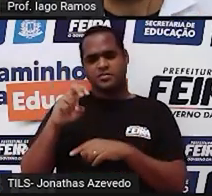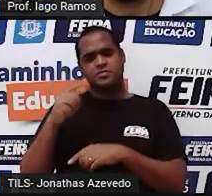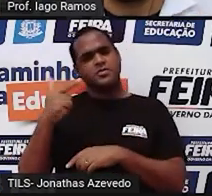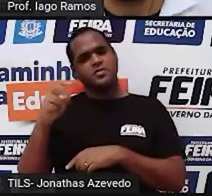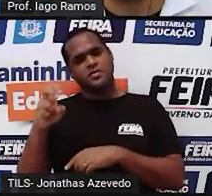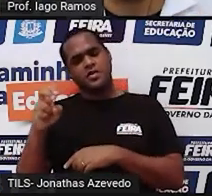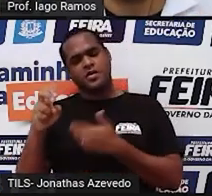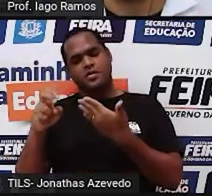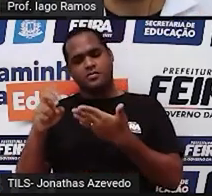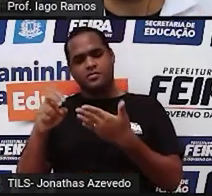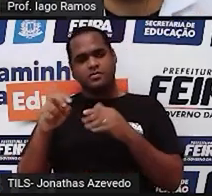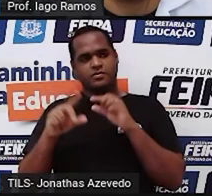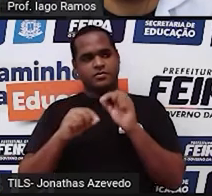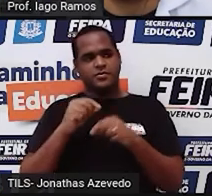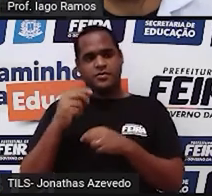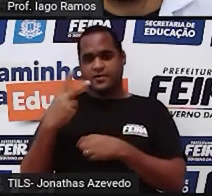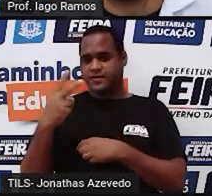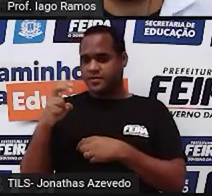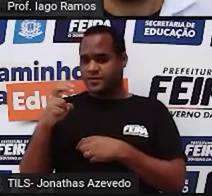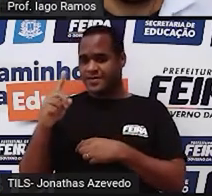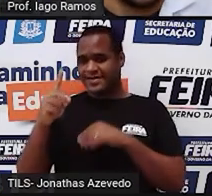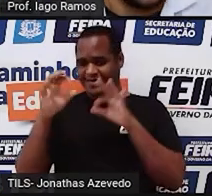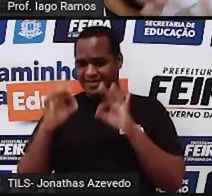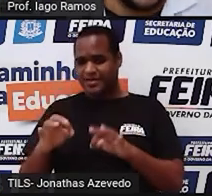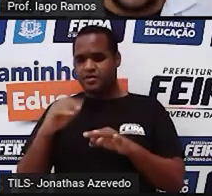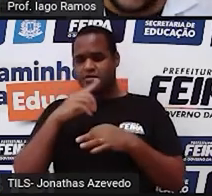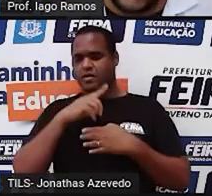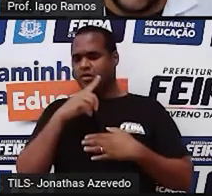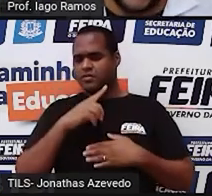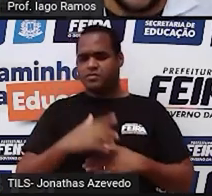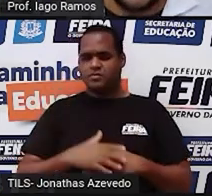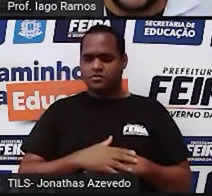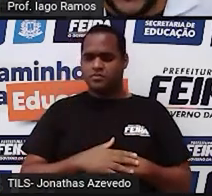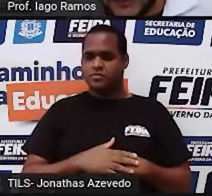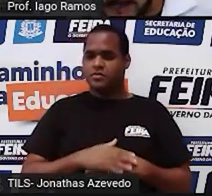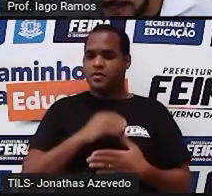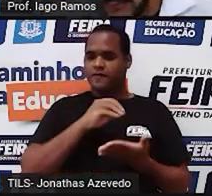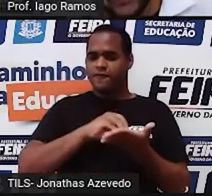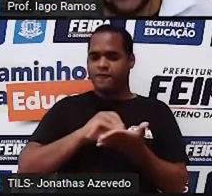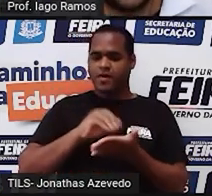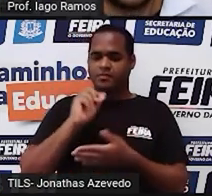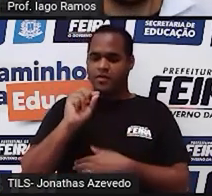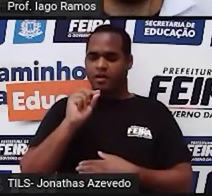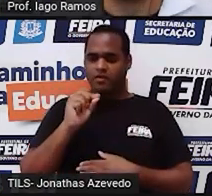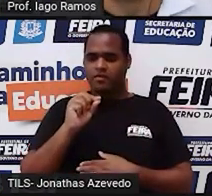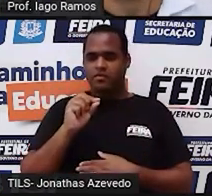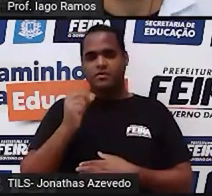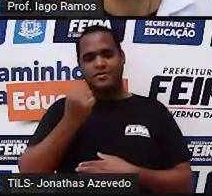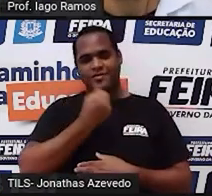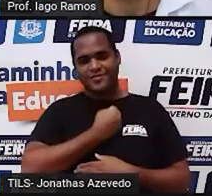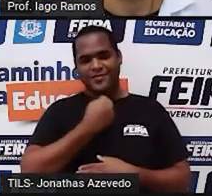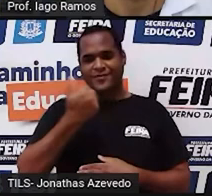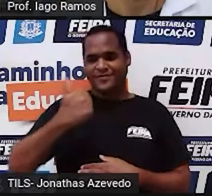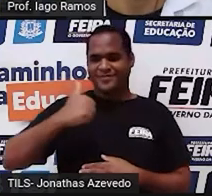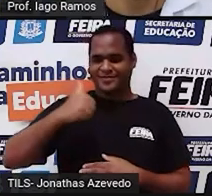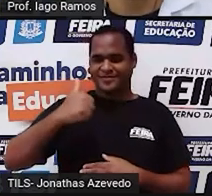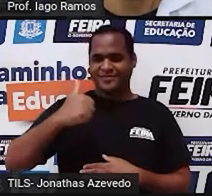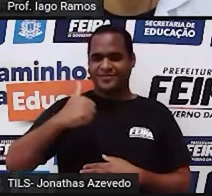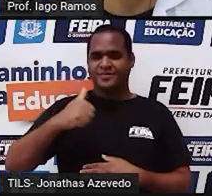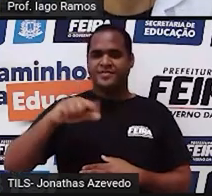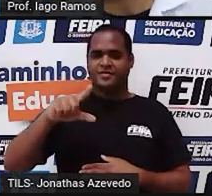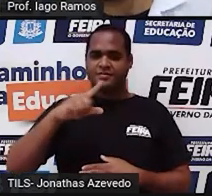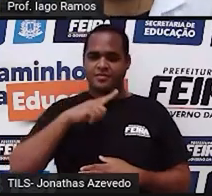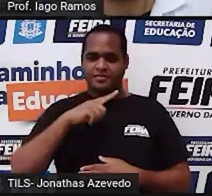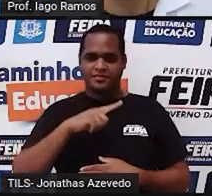25 raiz quadrada é 55 exato ou sobra quem o número 11 o número